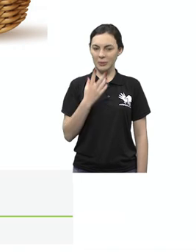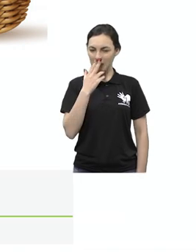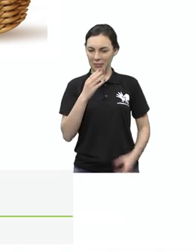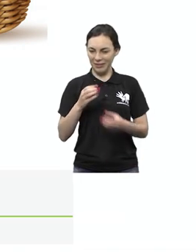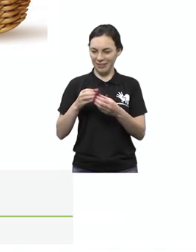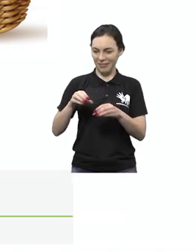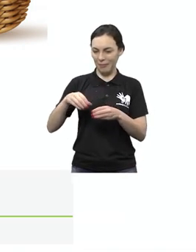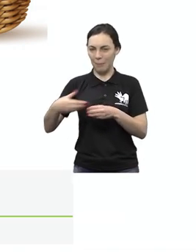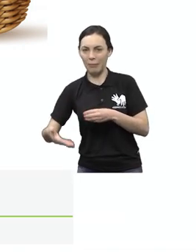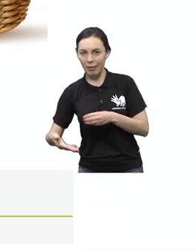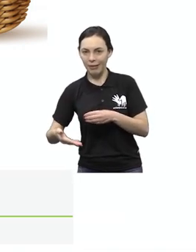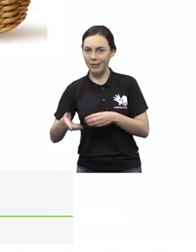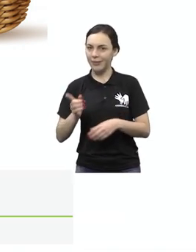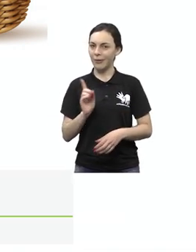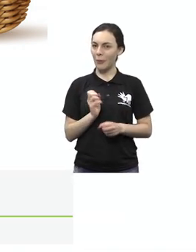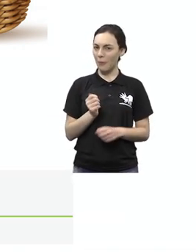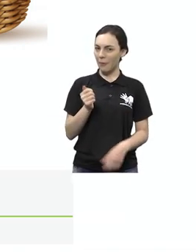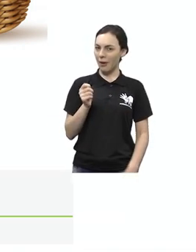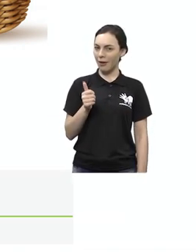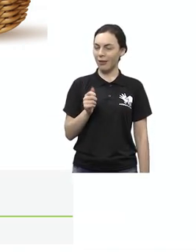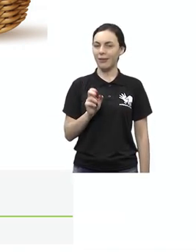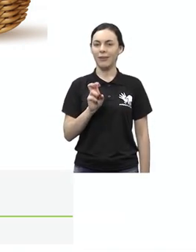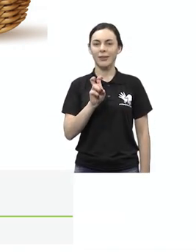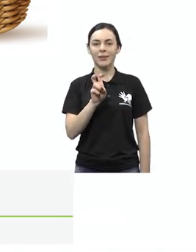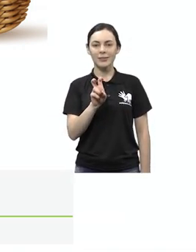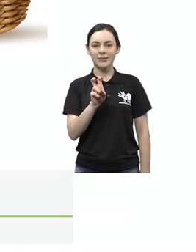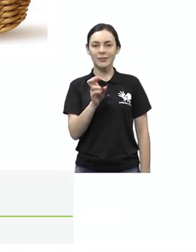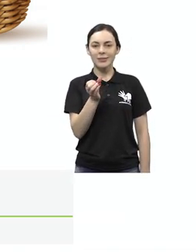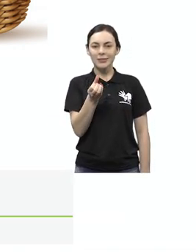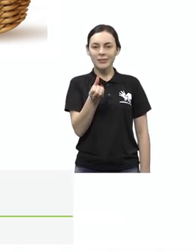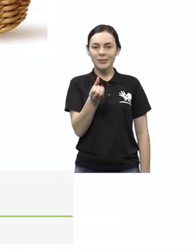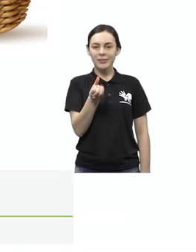1, 2, 3, 4. Quase caiu esse, hein?